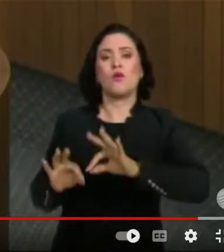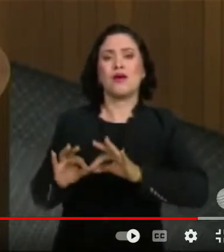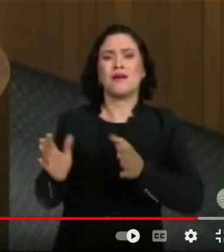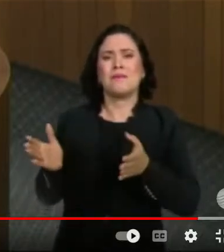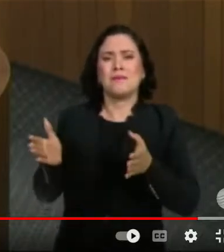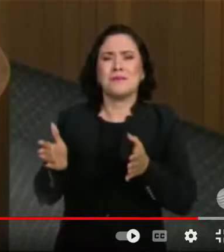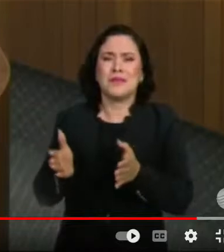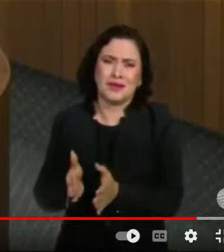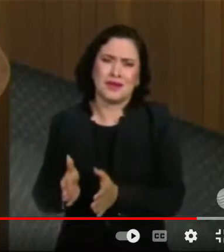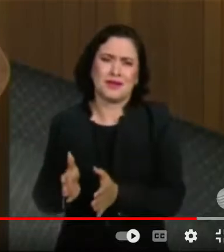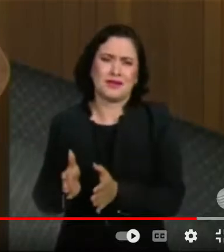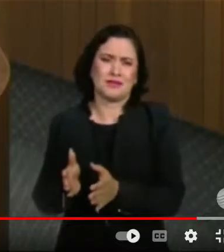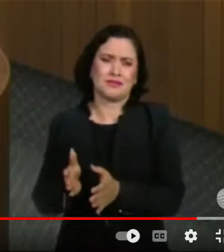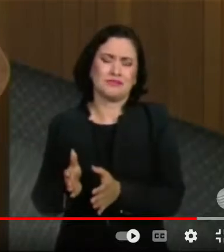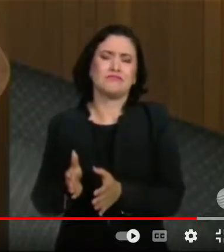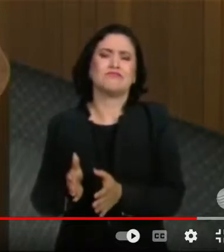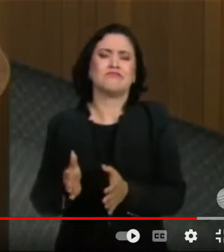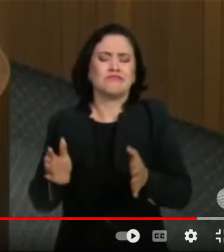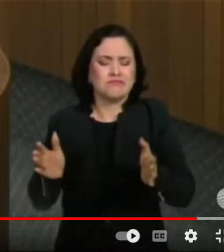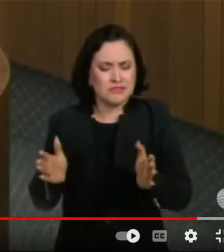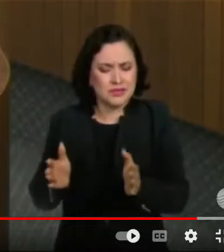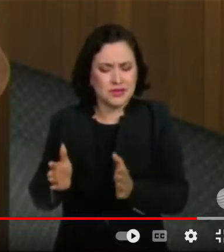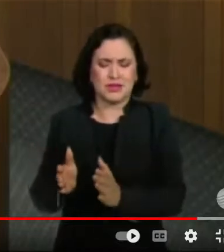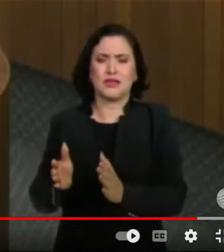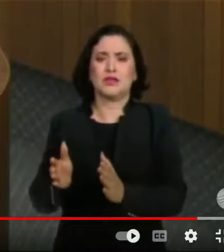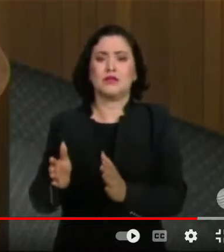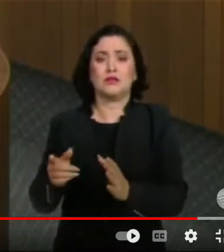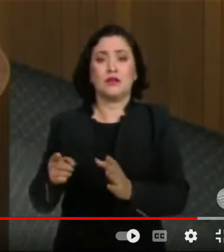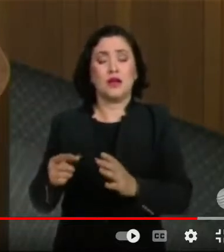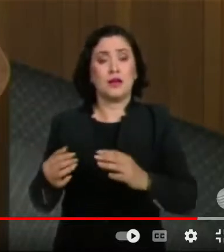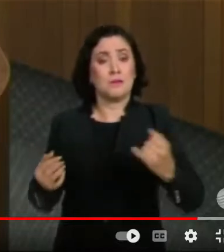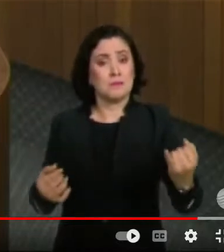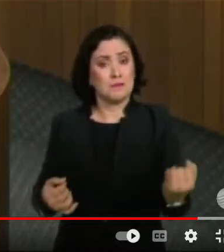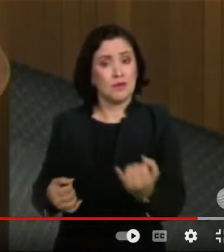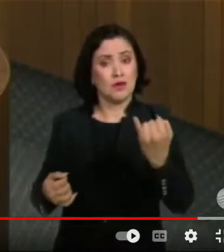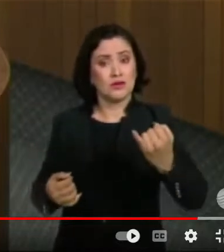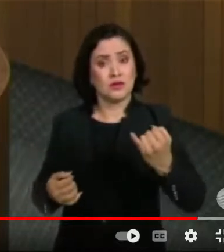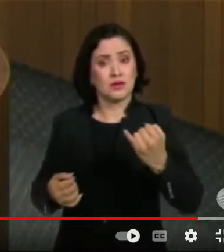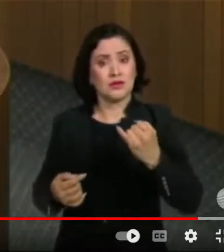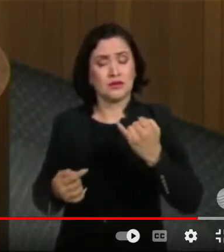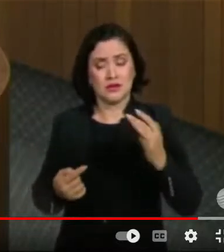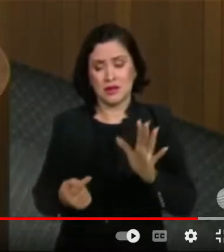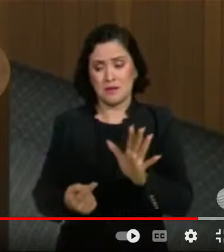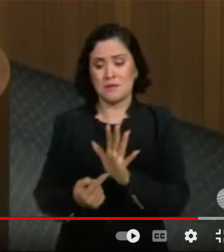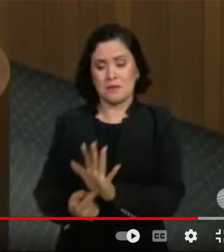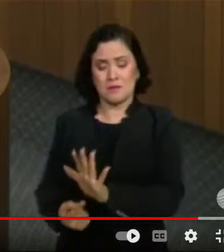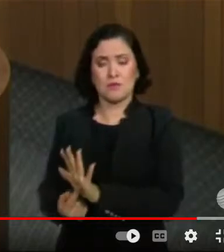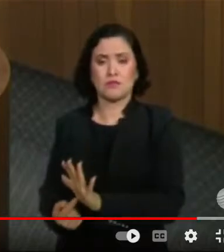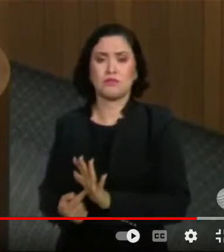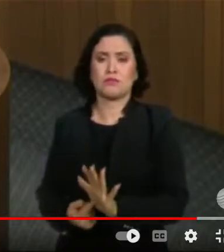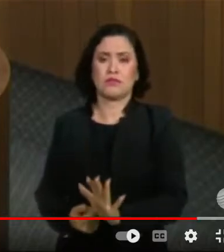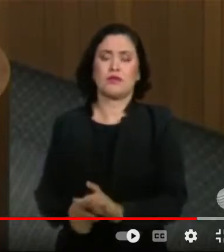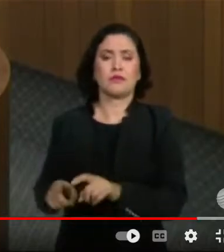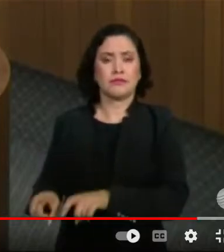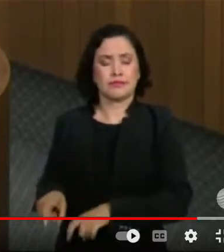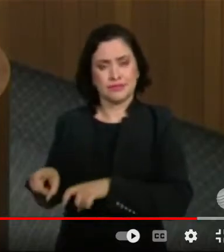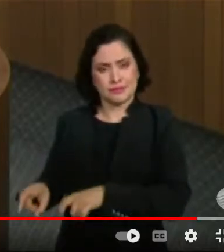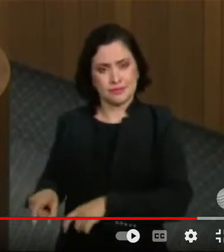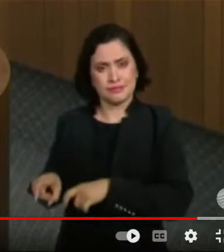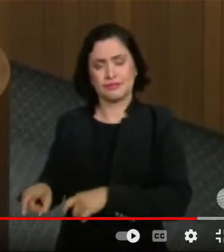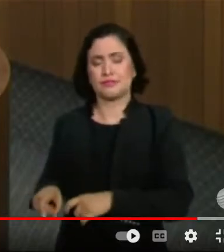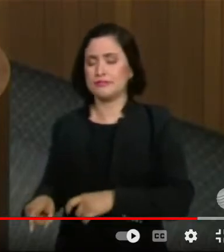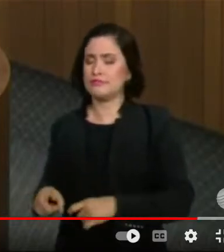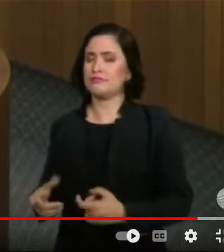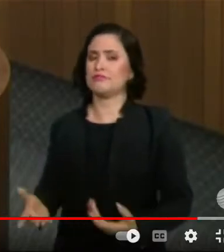pequeno, pro tamanho da importância e do desenvolvimento da cidade de Bacabal no agronegócio. Né?